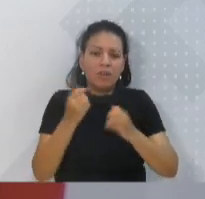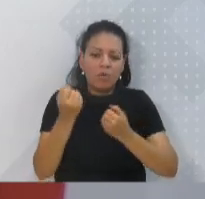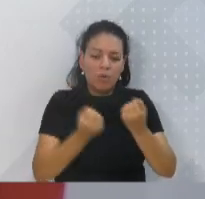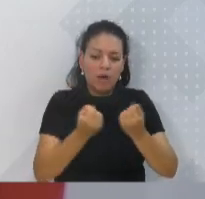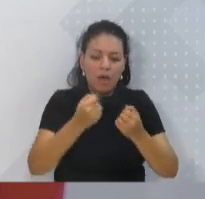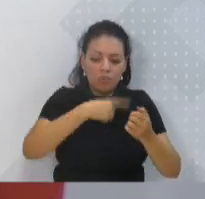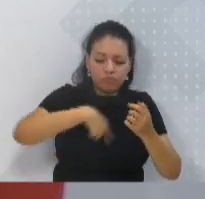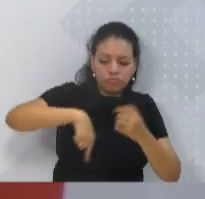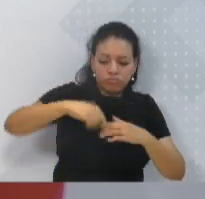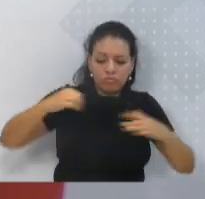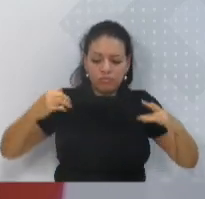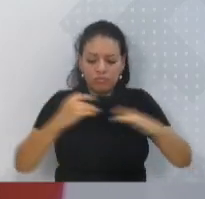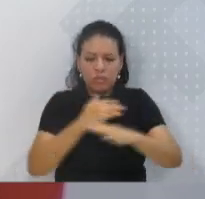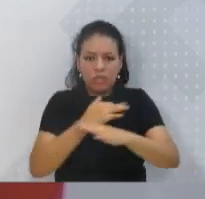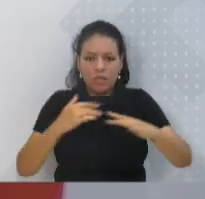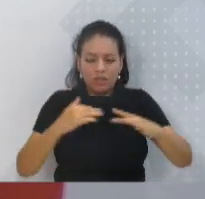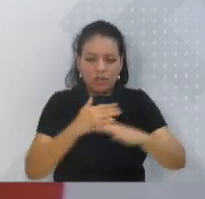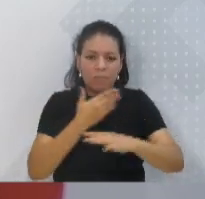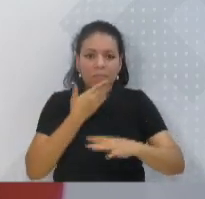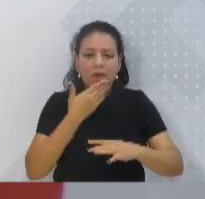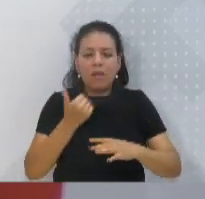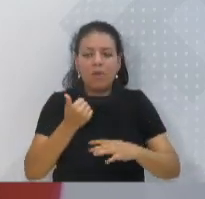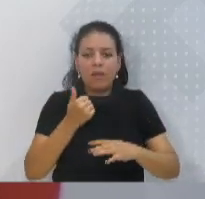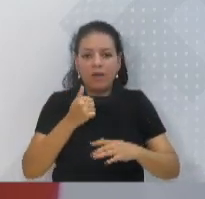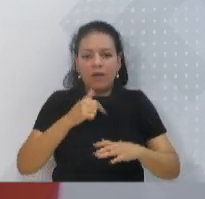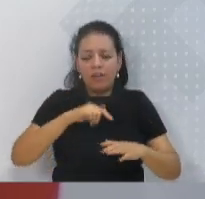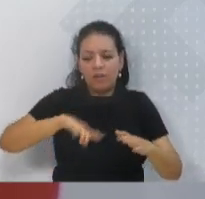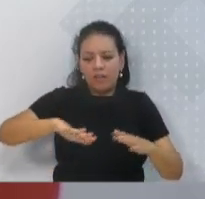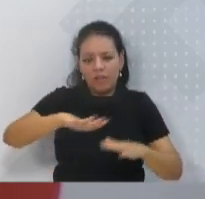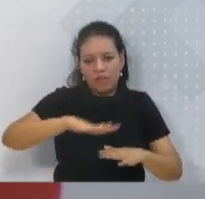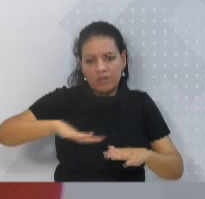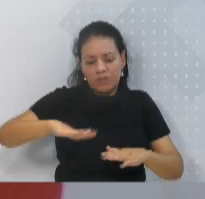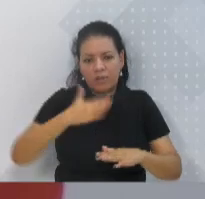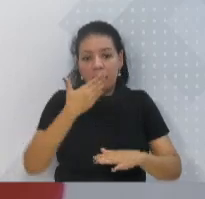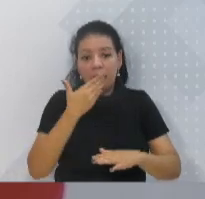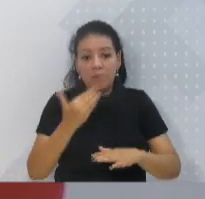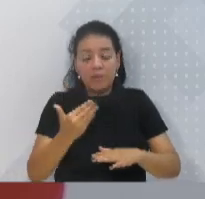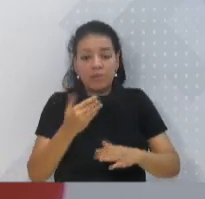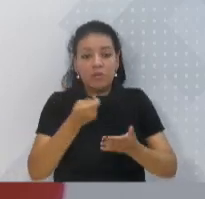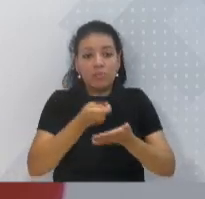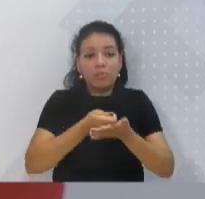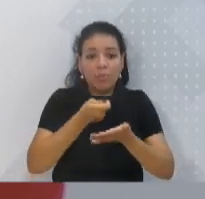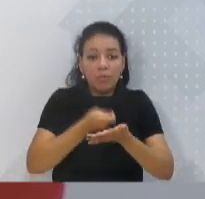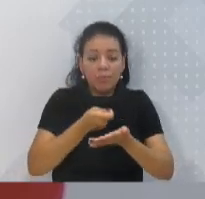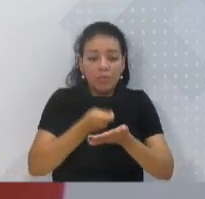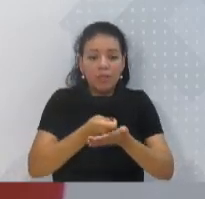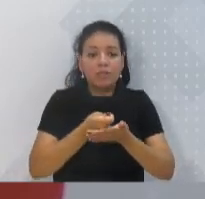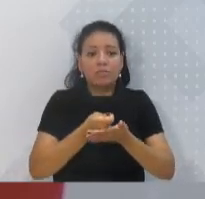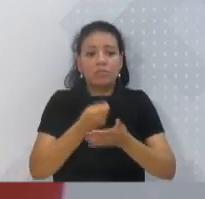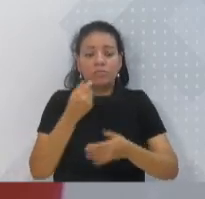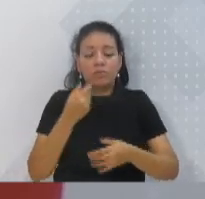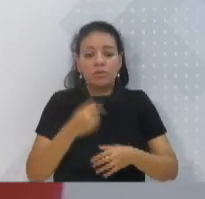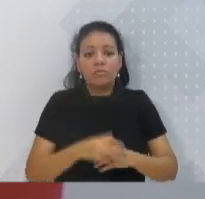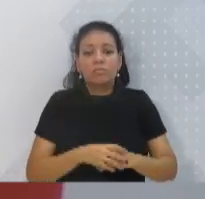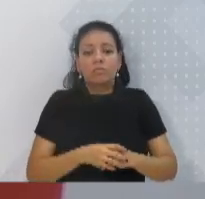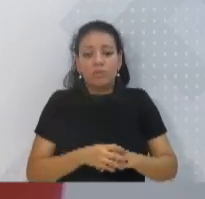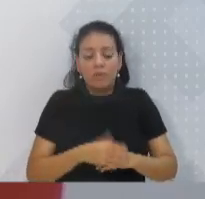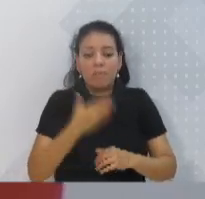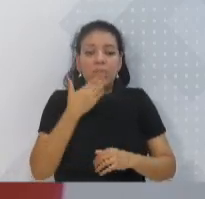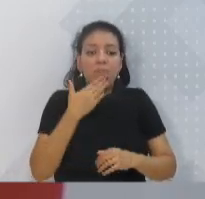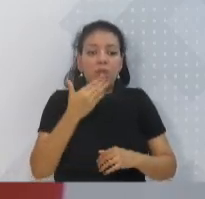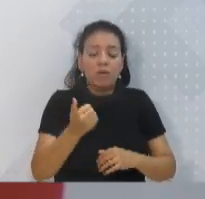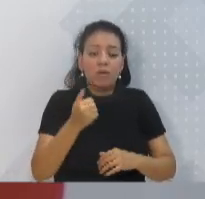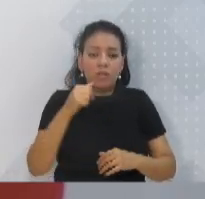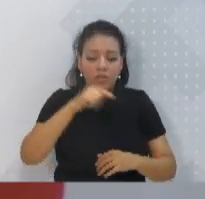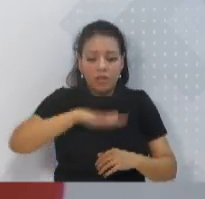ou viabilizar mais mobilidade urbana naquela região. Então, estamos pedindo, estamos cobrando aí do Executivo melhorias